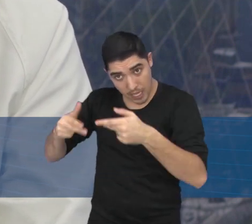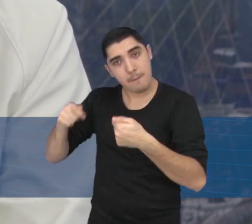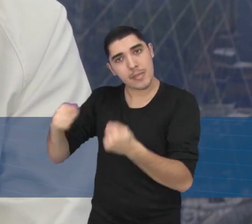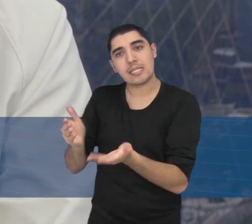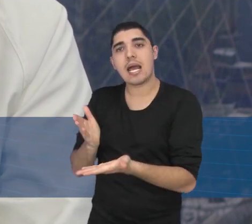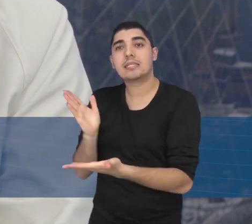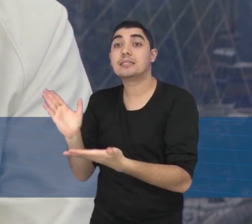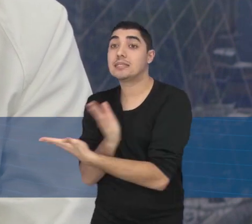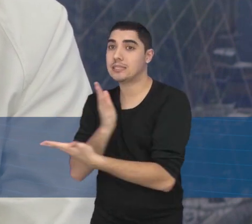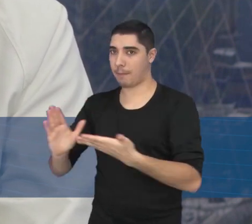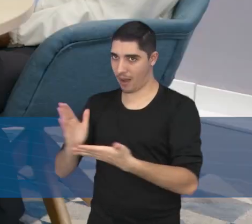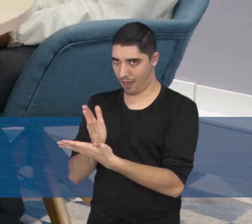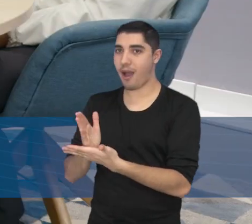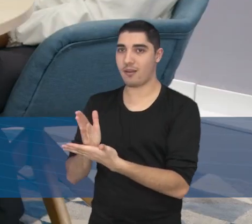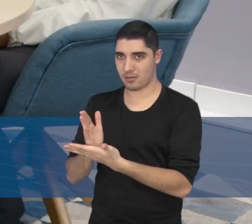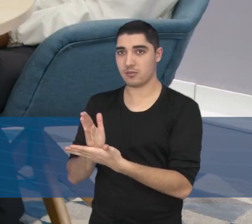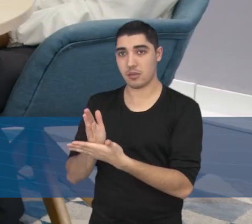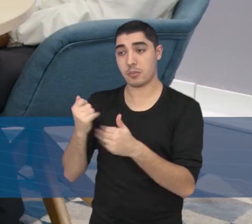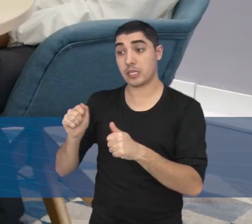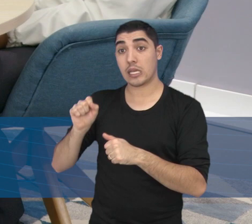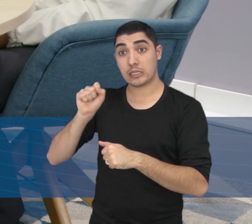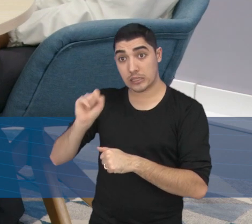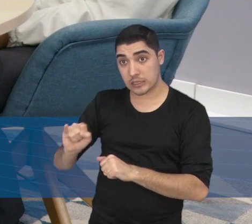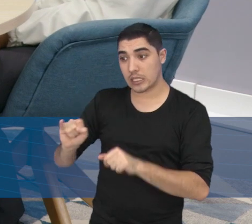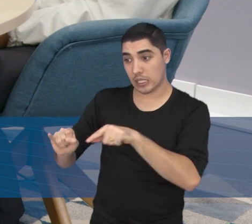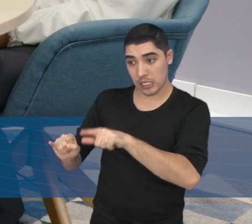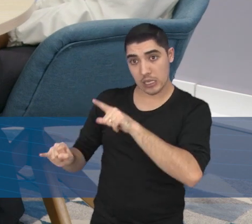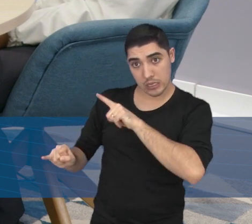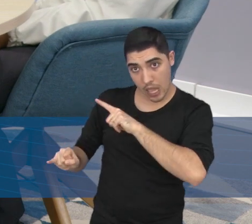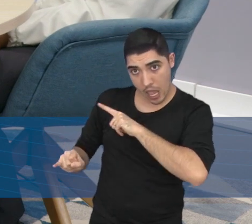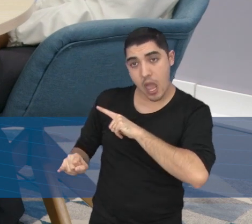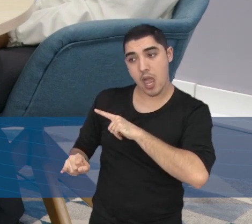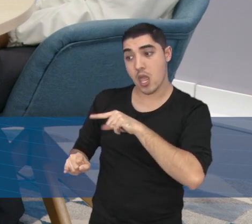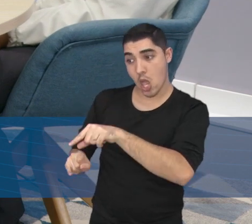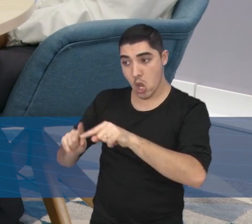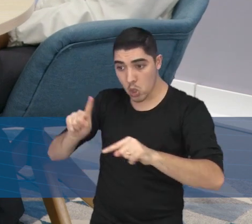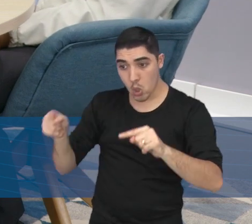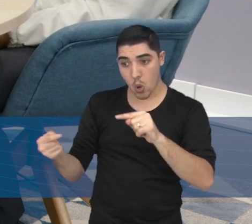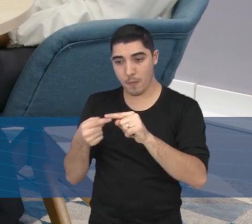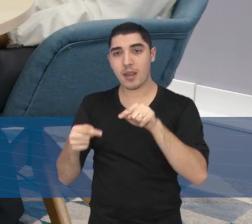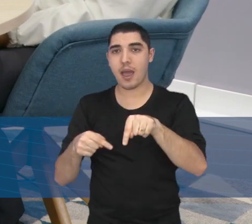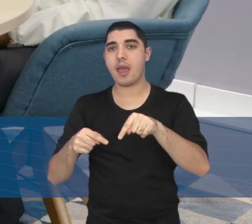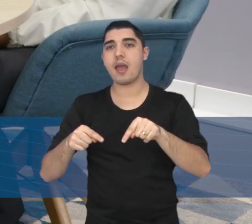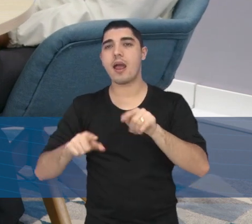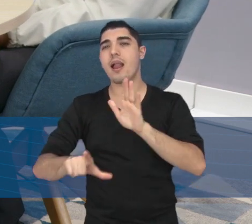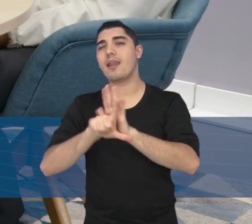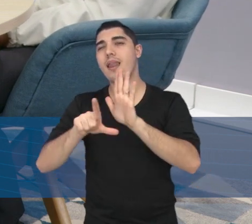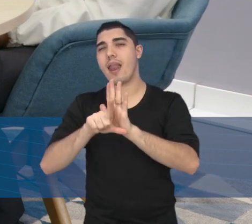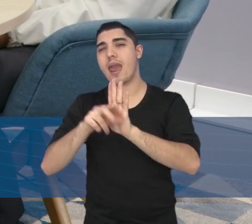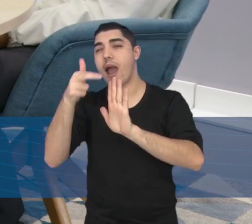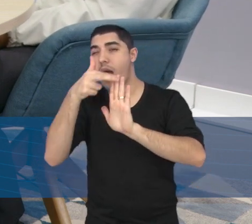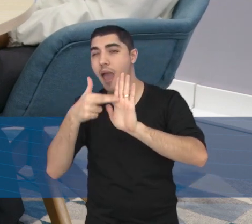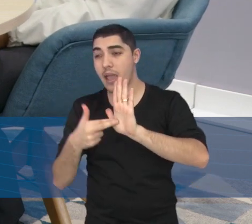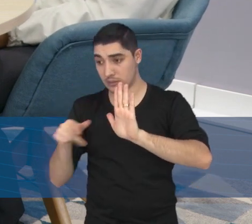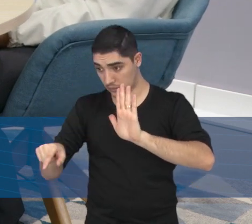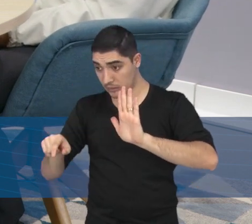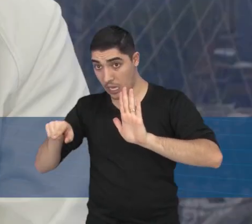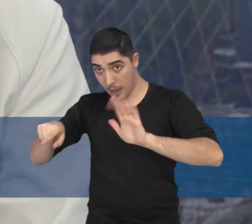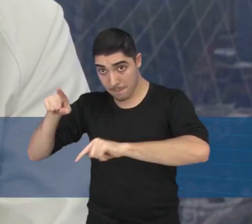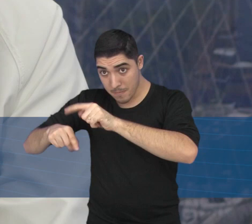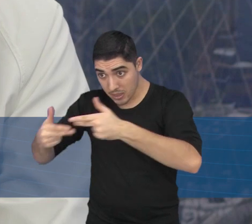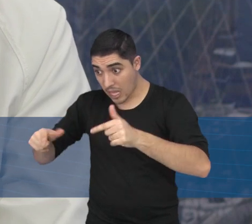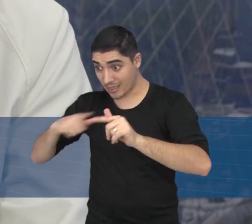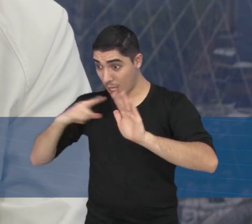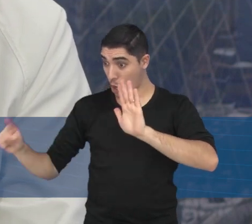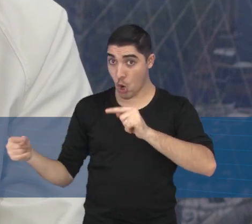hora de comprar o produto que tem inserido na cadeia da logística reversa daquele que não está inserido. Quem não está inserido é